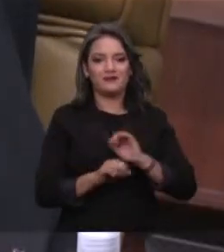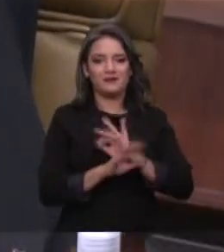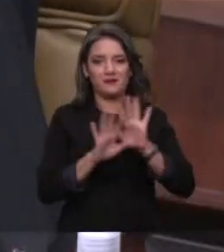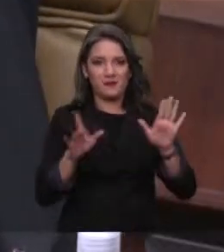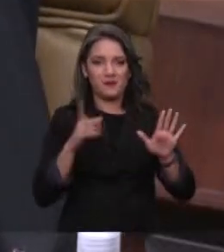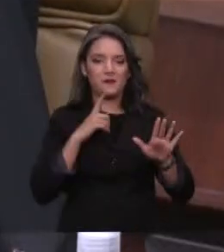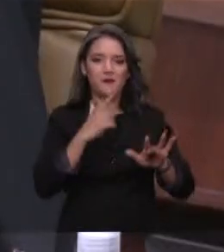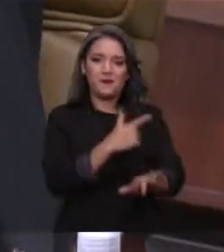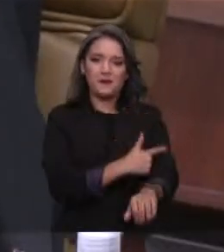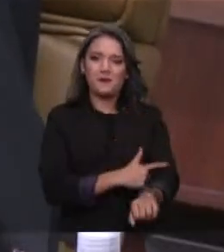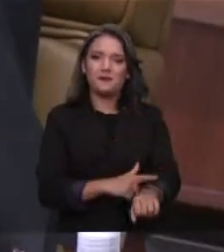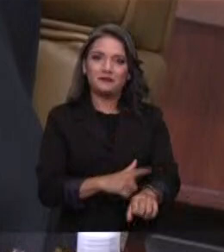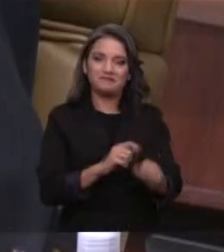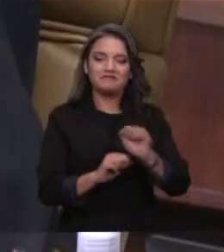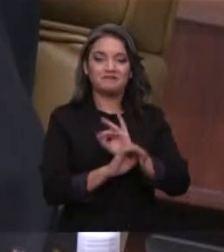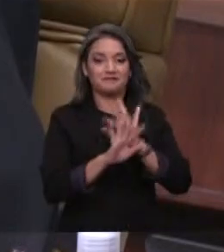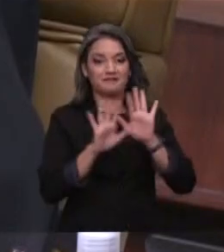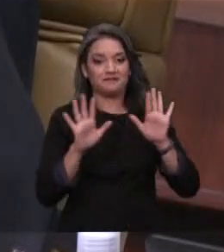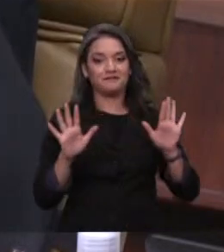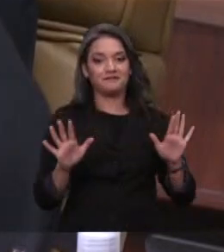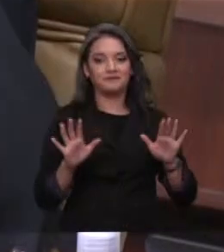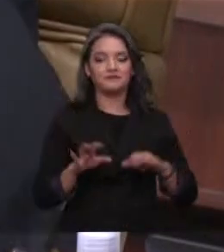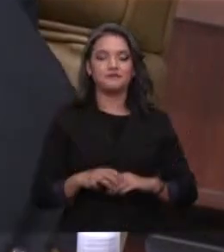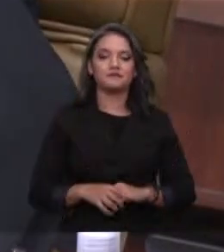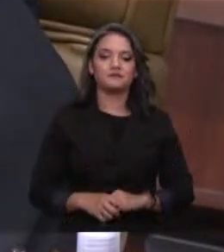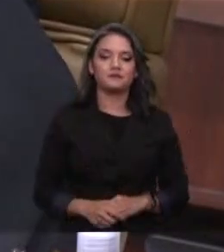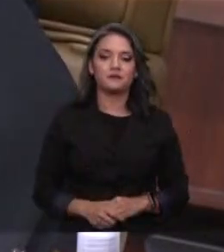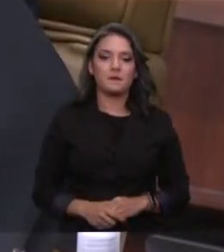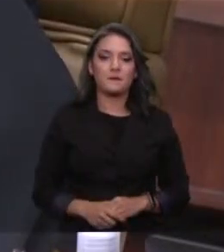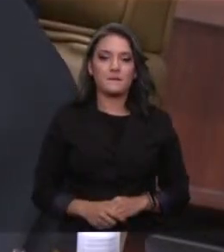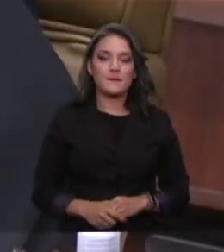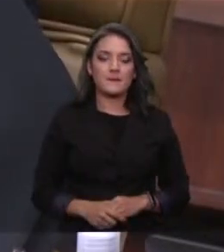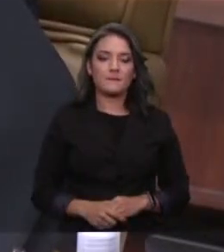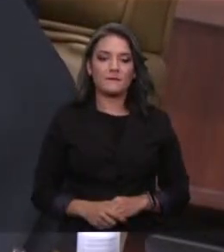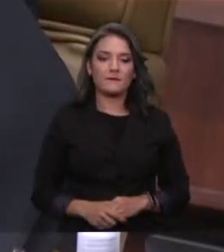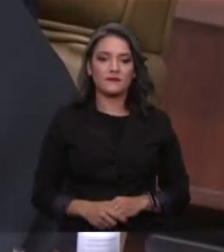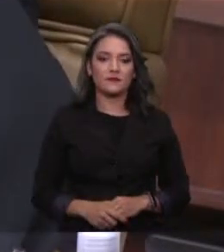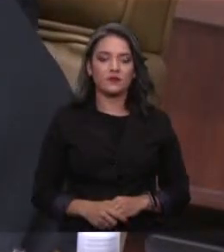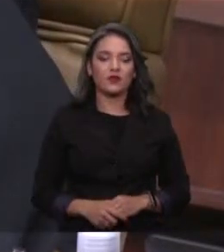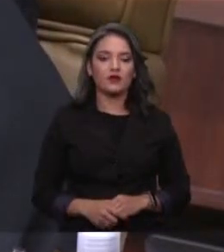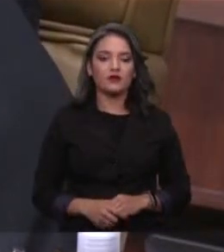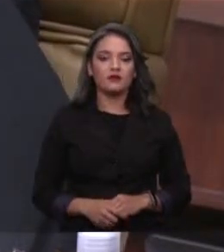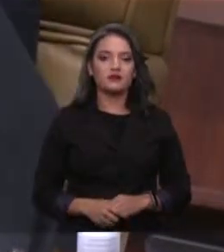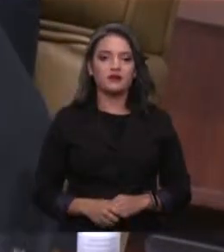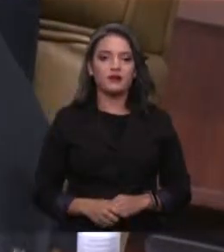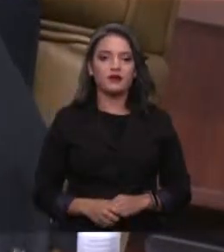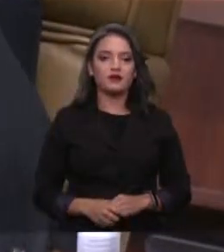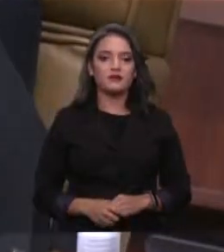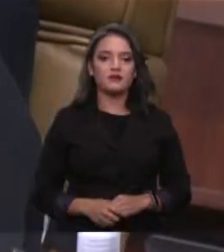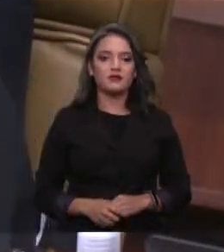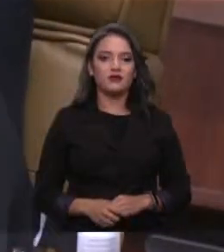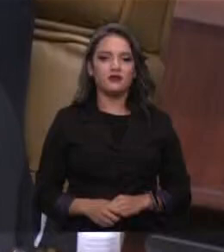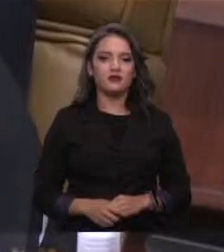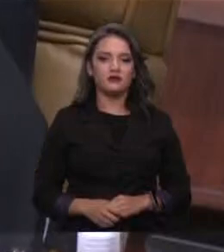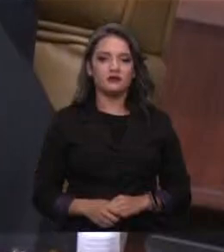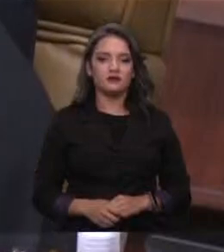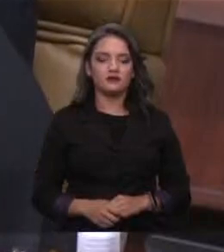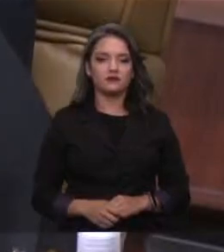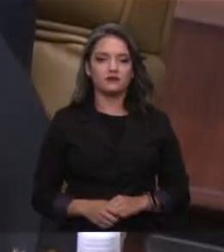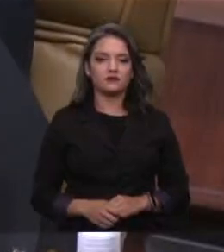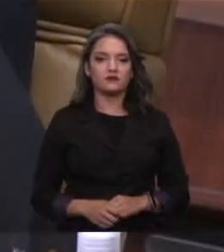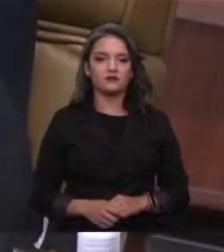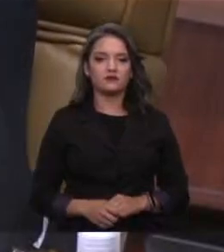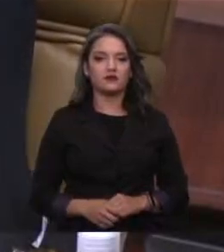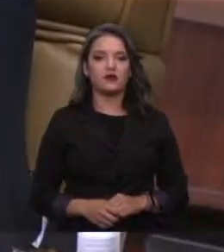sempre transparente na explanação das ideias. E é uma divergência bastante técnica